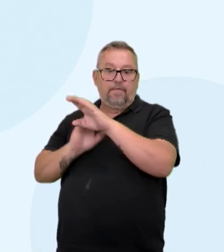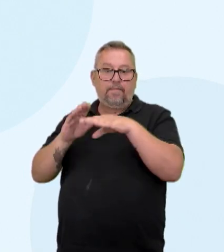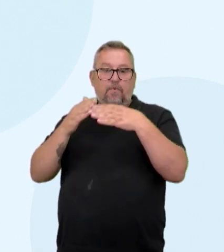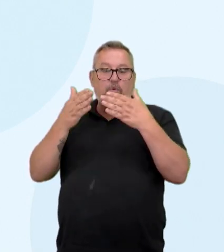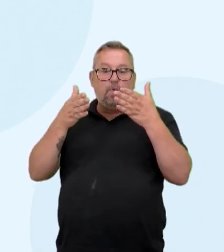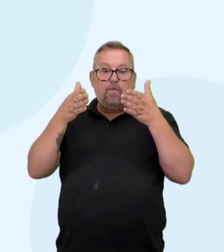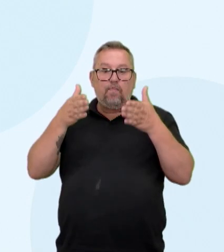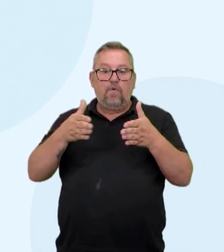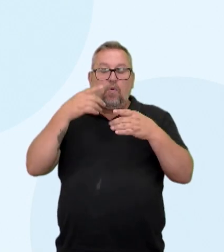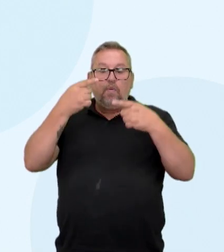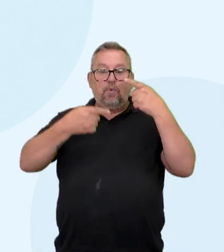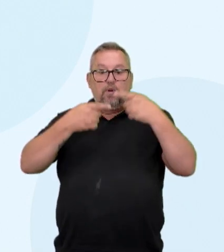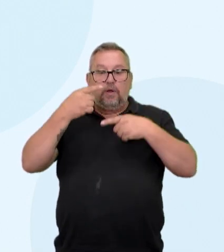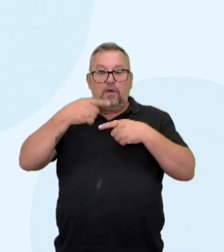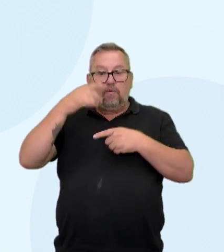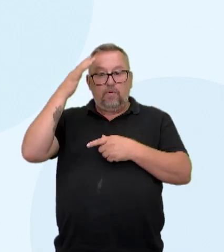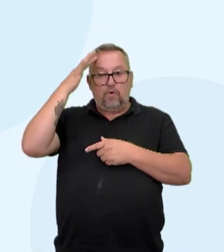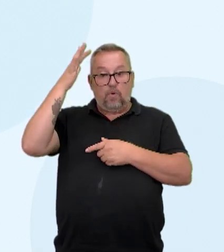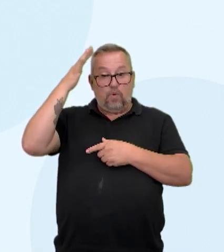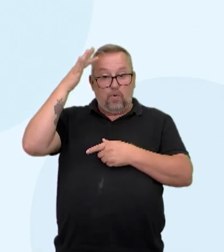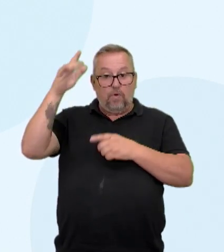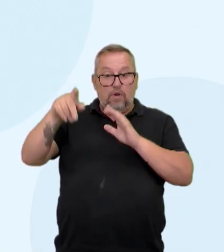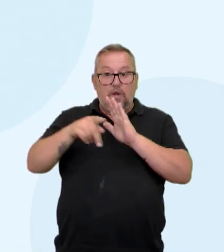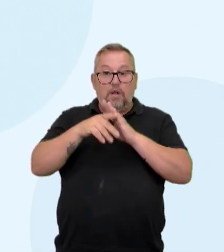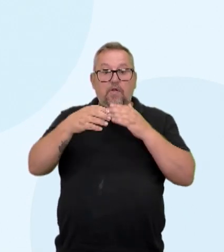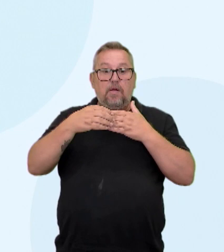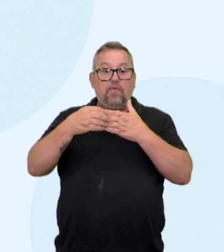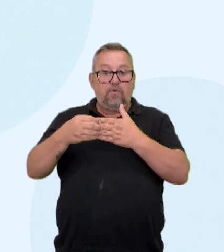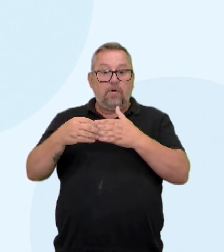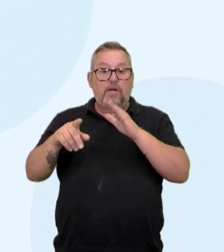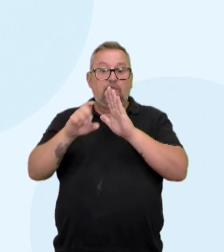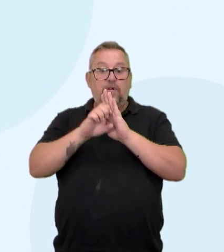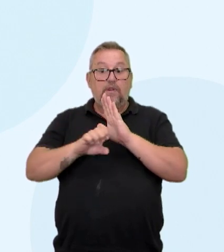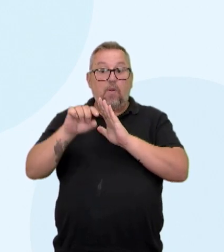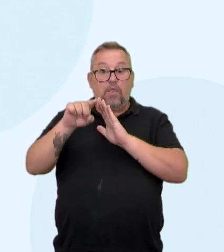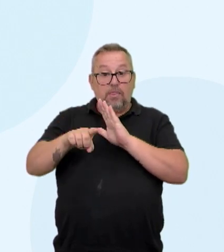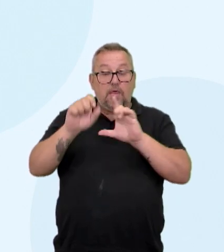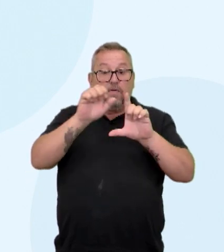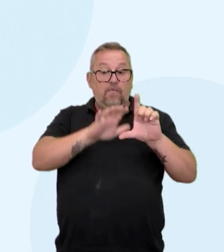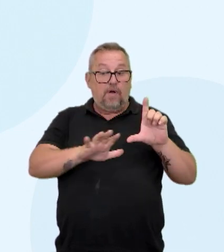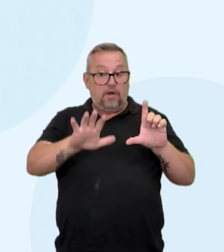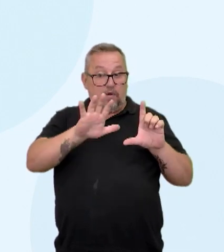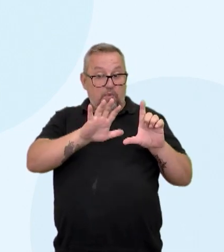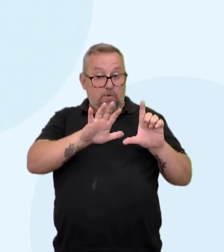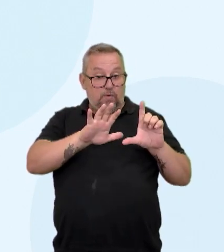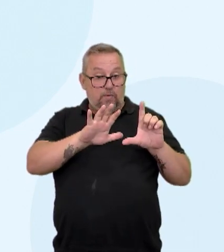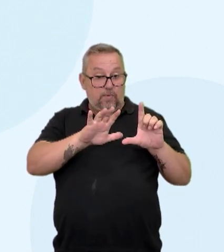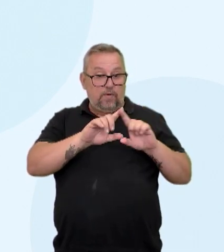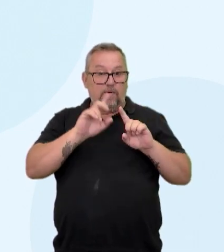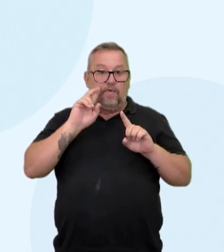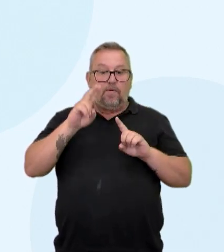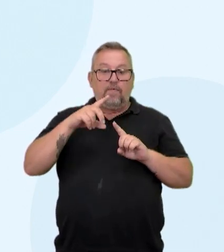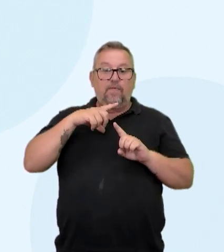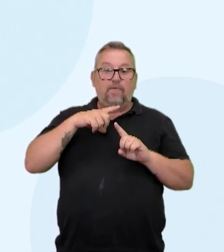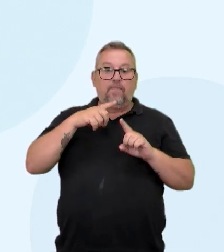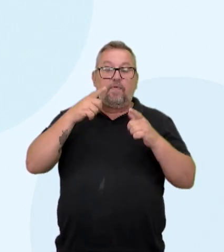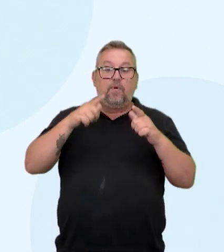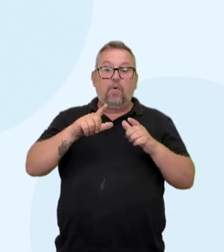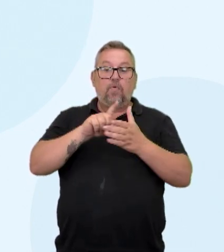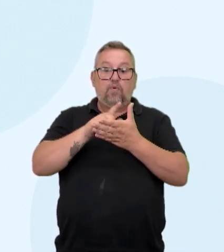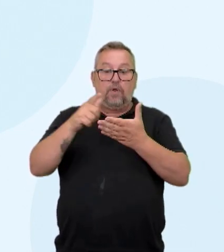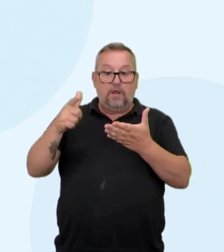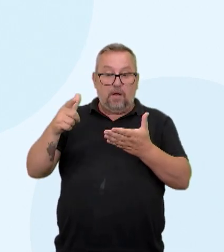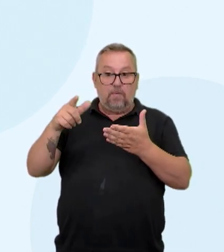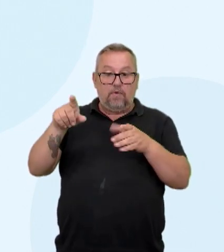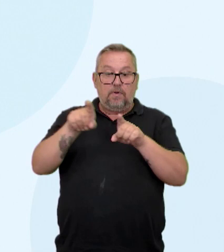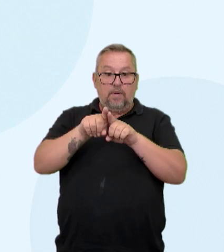linha editorial desse veículo? Então vamos lá, por se tratar de um veículo comunitário que representa as comunidades periféricas, o jornal segue